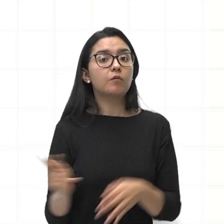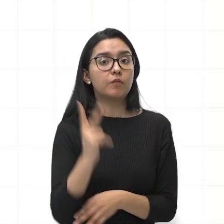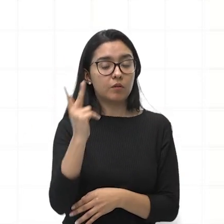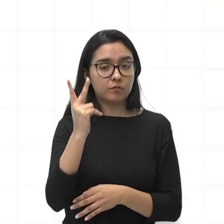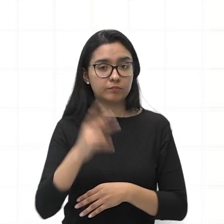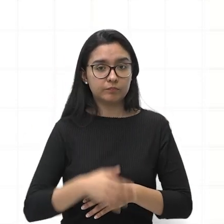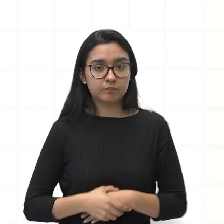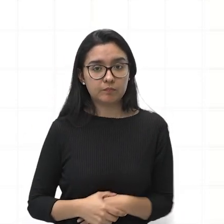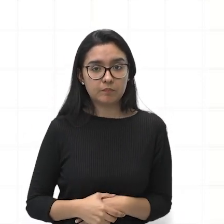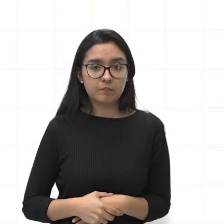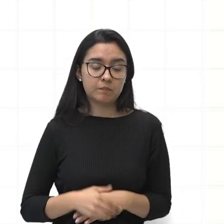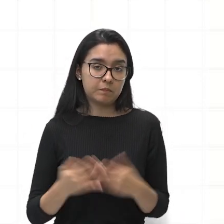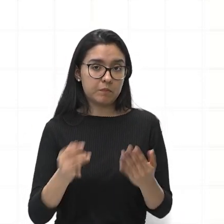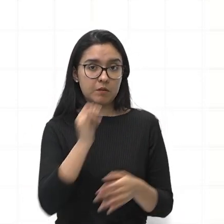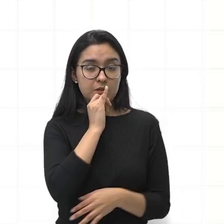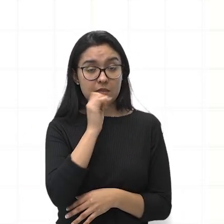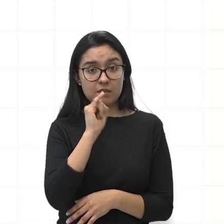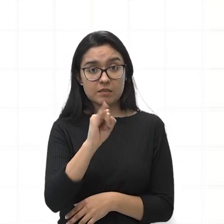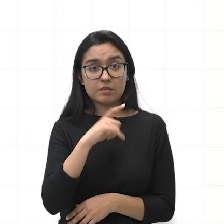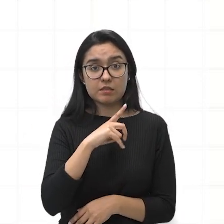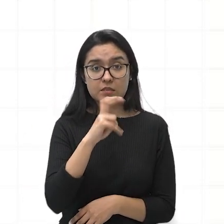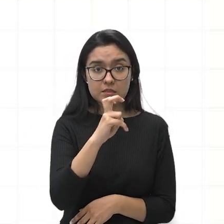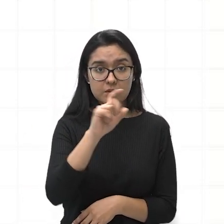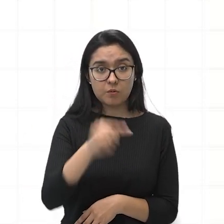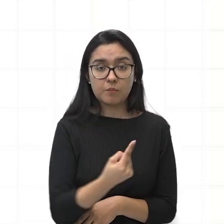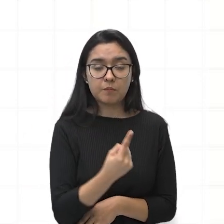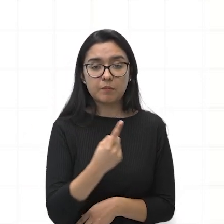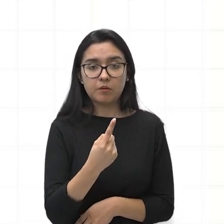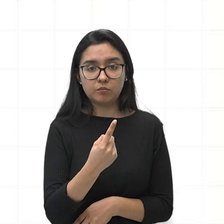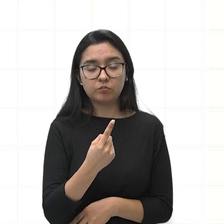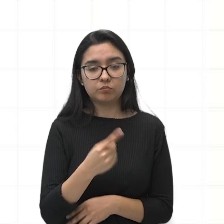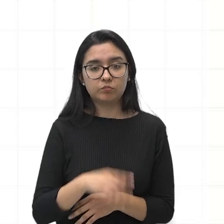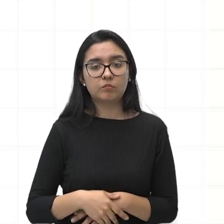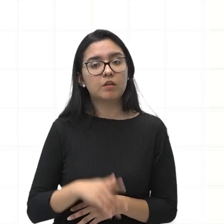A gente pegaria aí, né? Se fosse 5.000, seria 50.